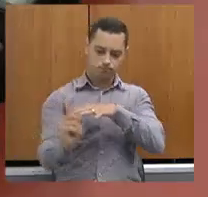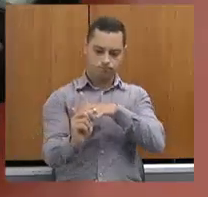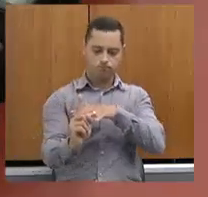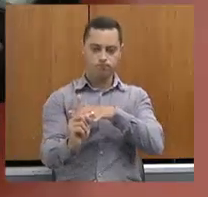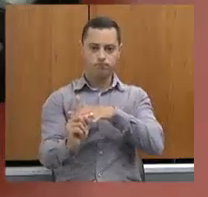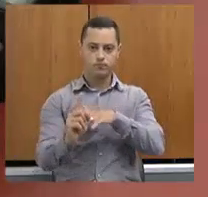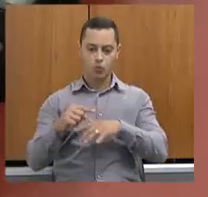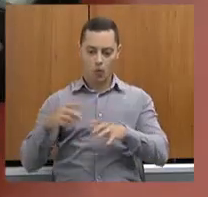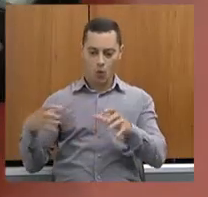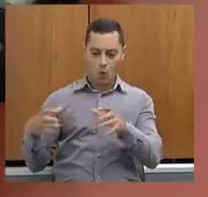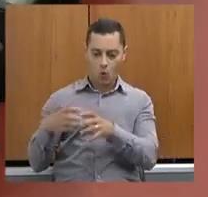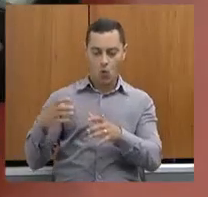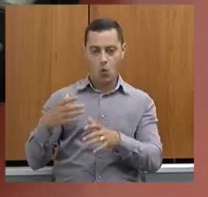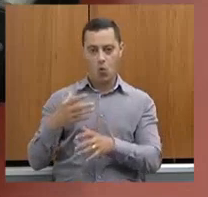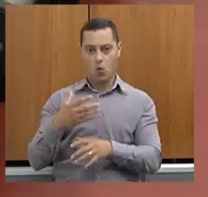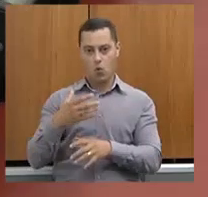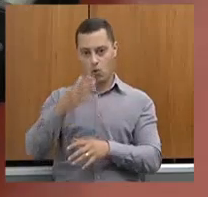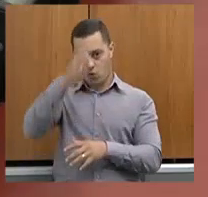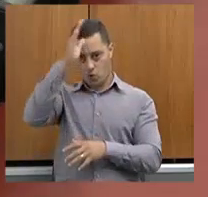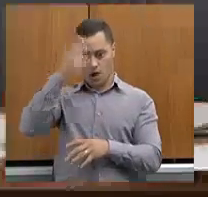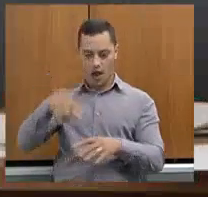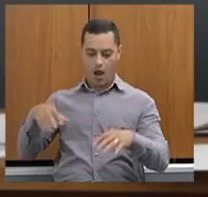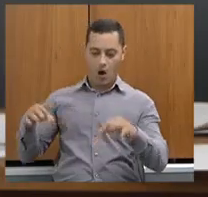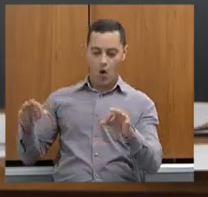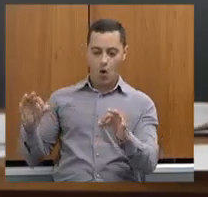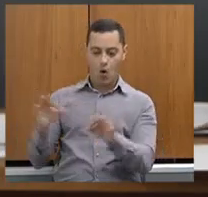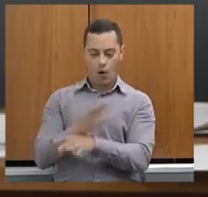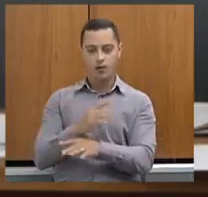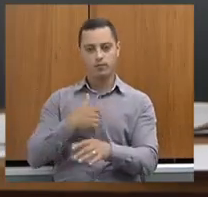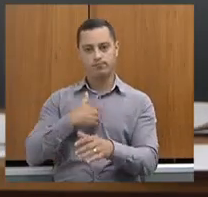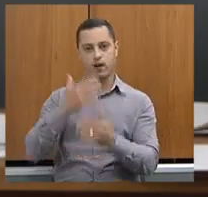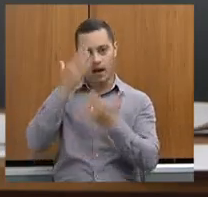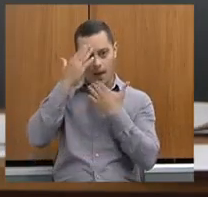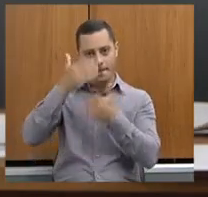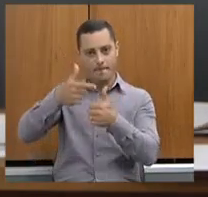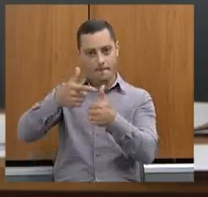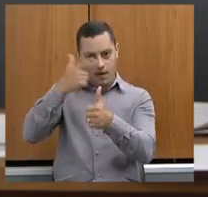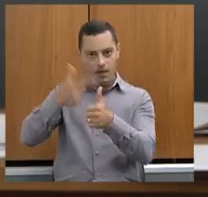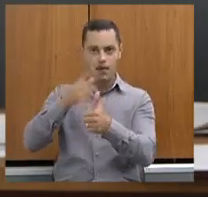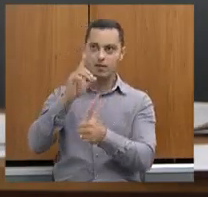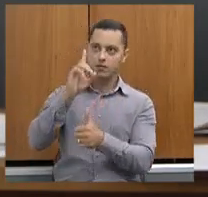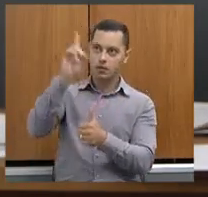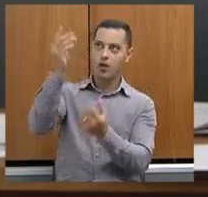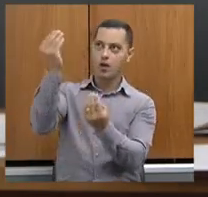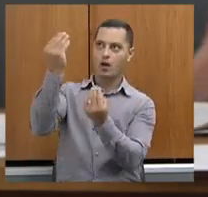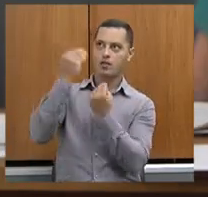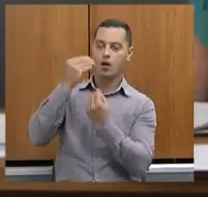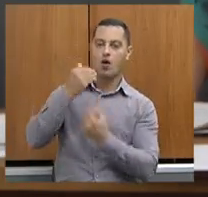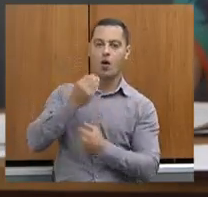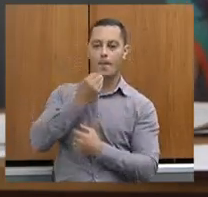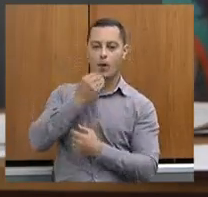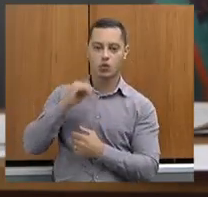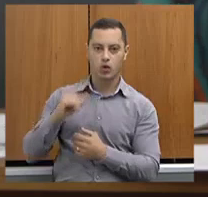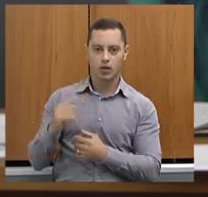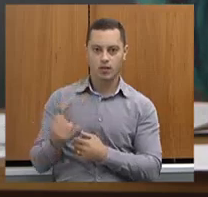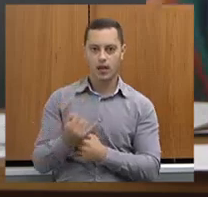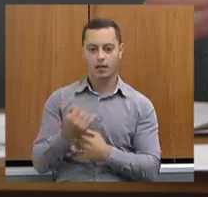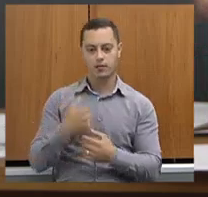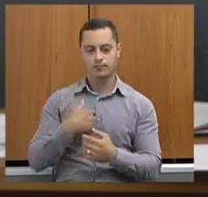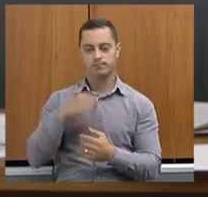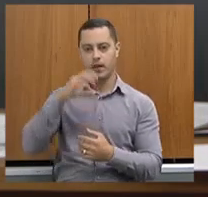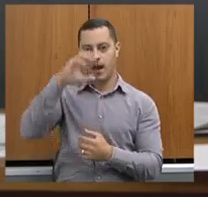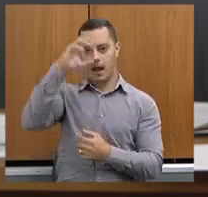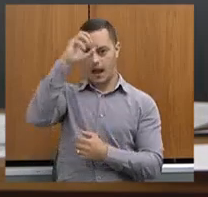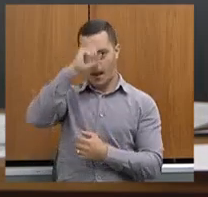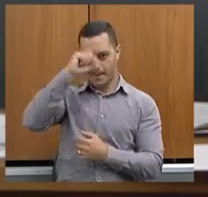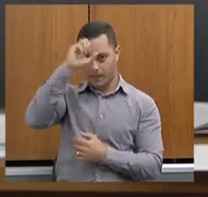eu tenho uma profunda gratidão primeiro a Deus pela oportunidade que tenho nesse momento de estar aprendendo com cada